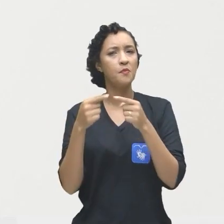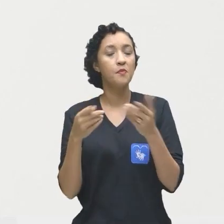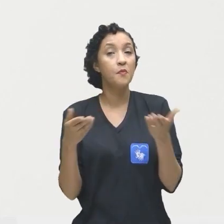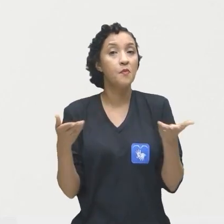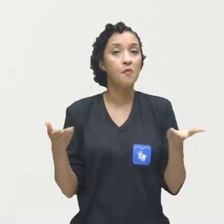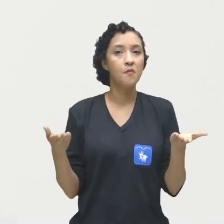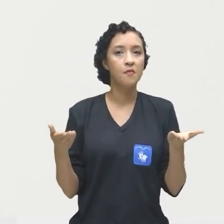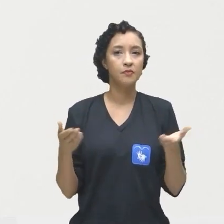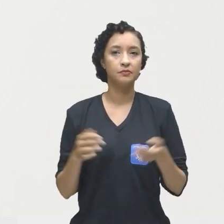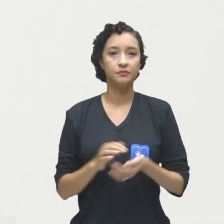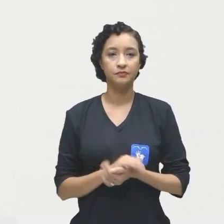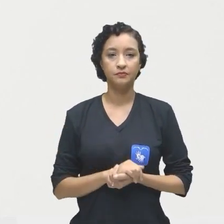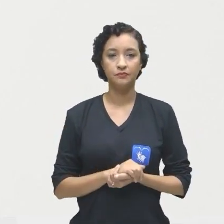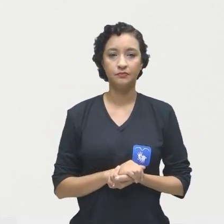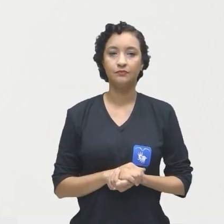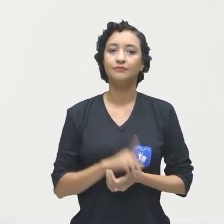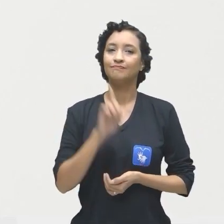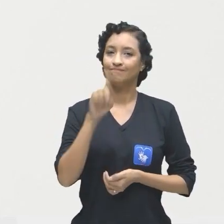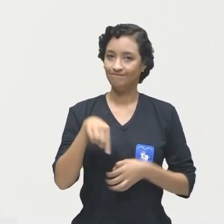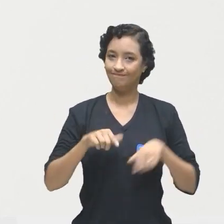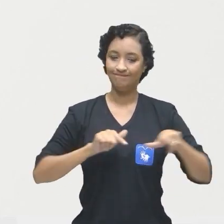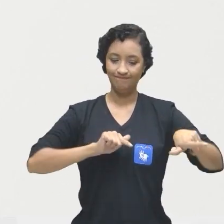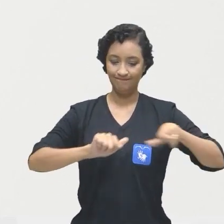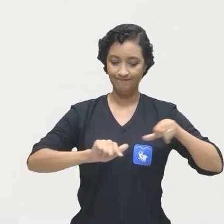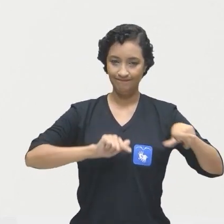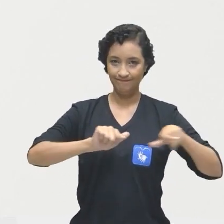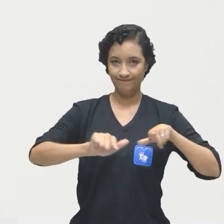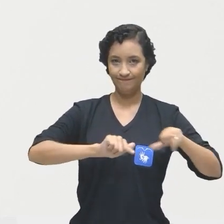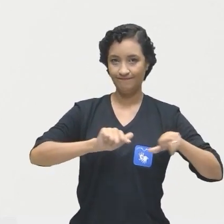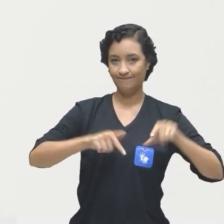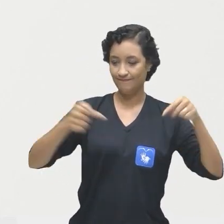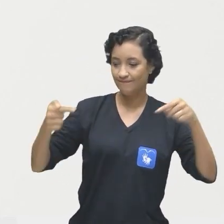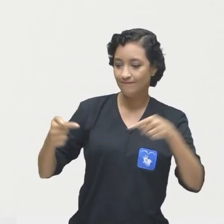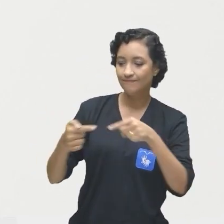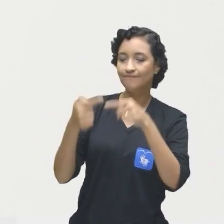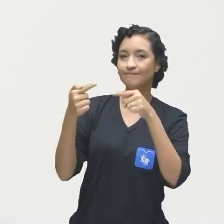pessoas? São o recurso do